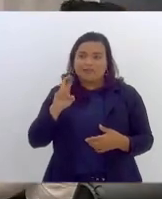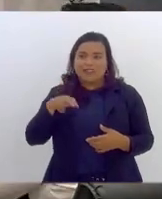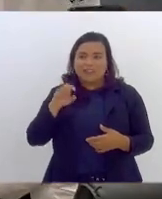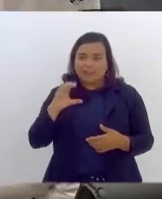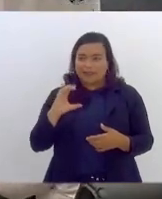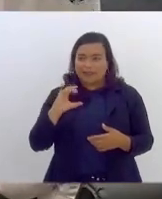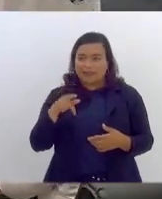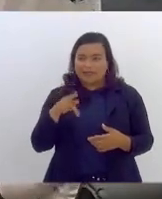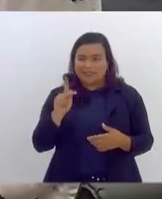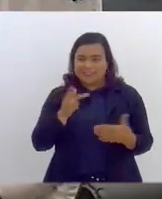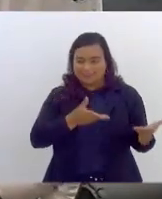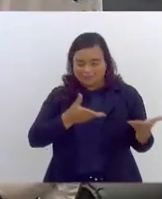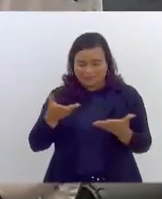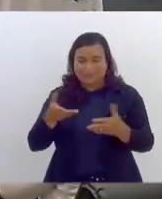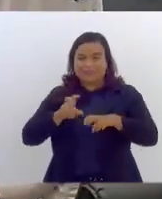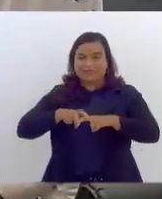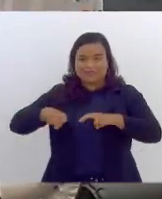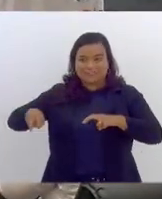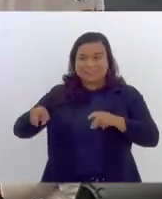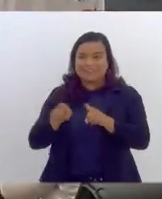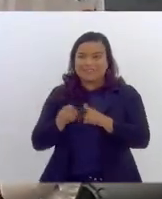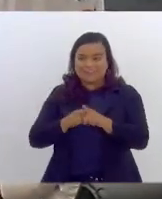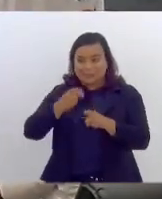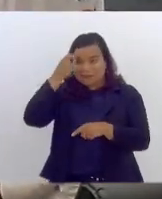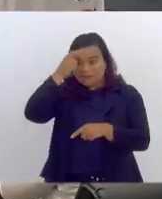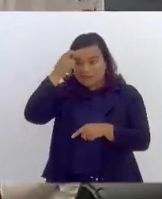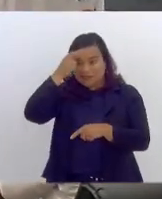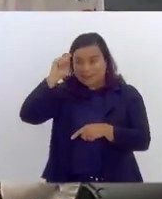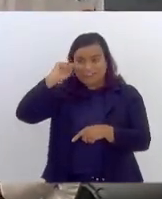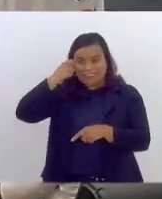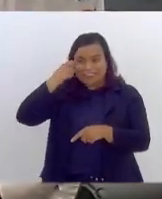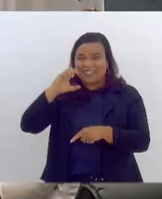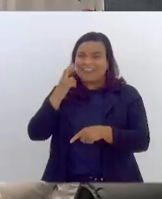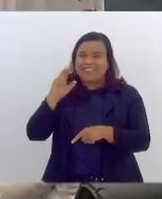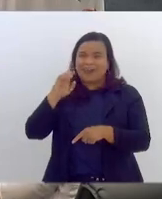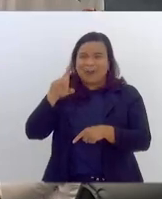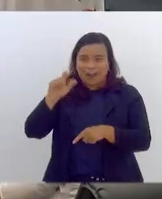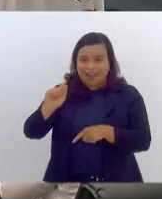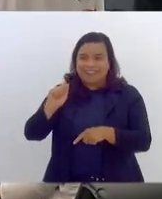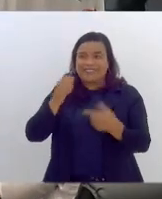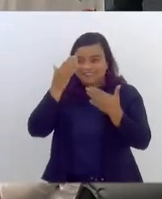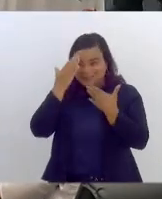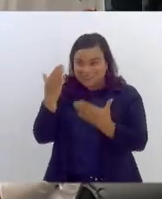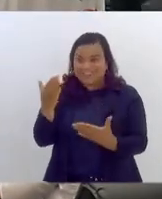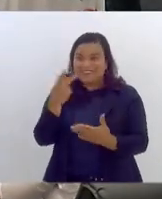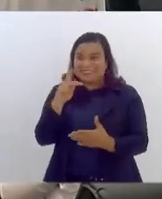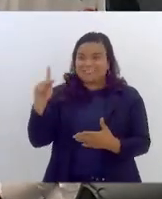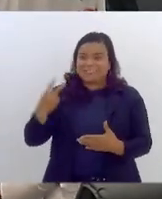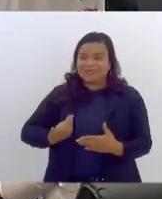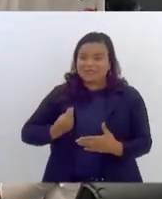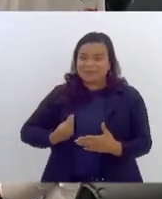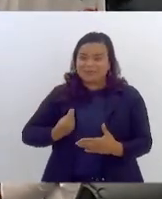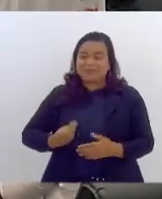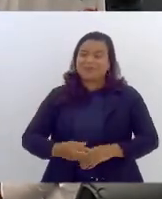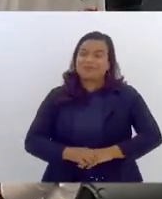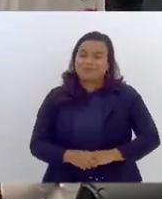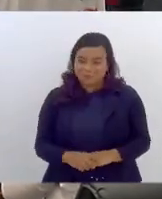a nossa mesa Vem de Crioula. Muito obrigada pelas presenças.